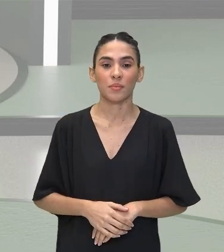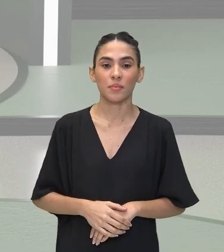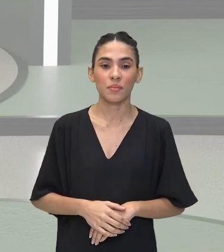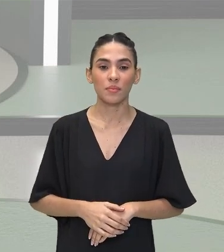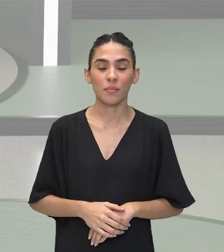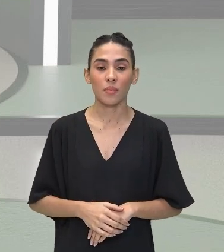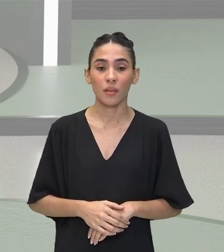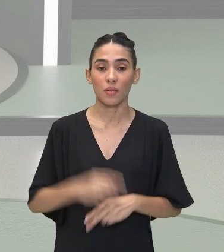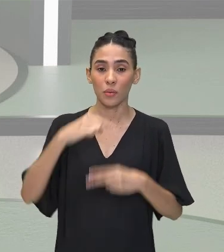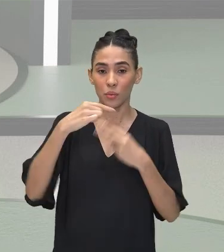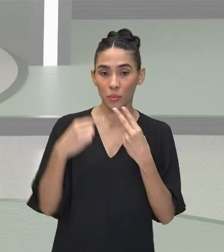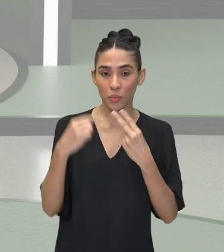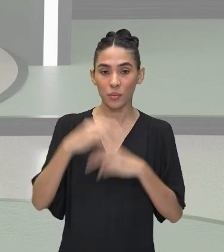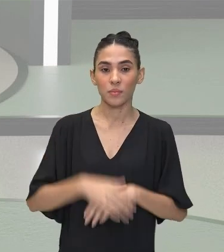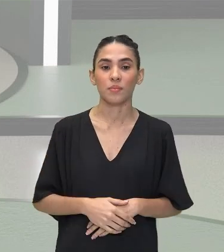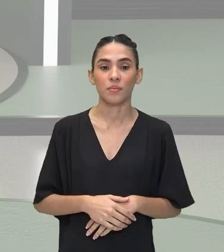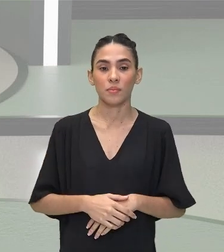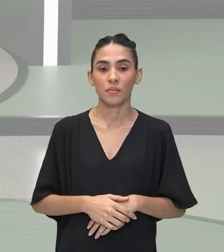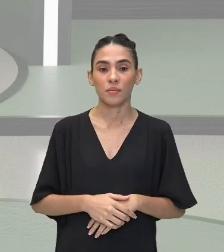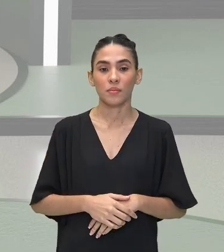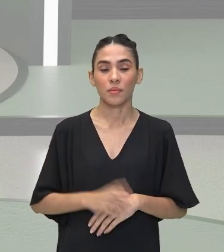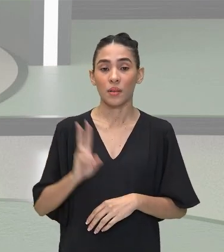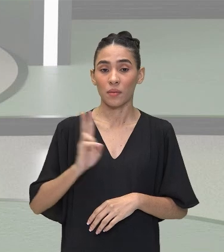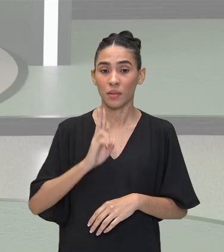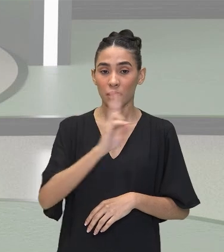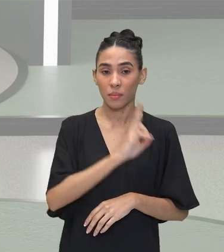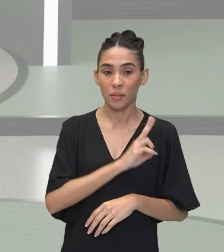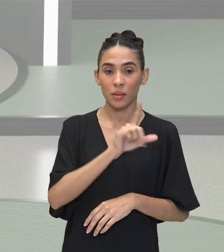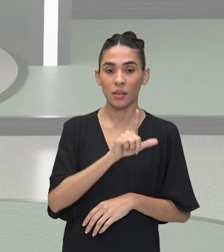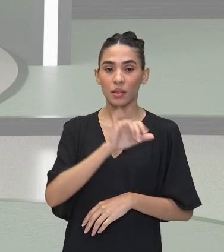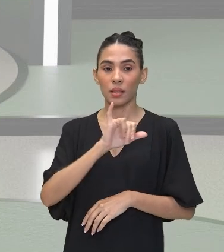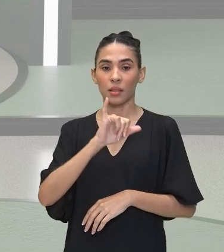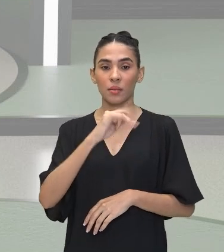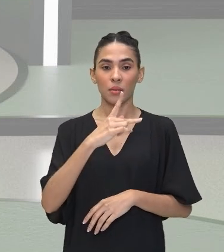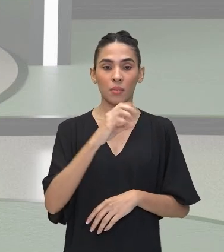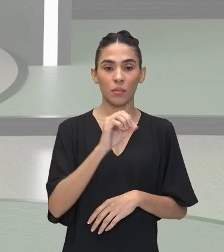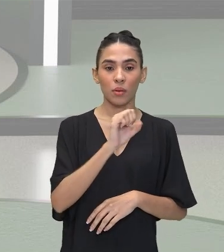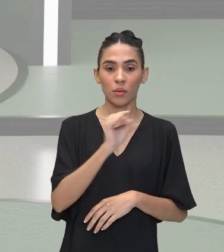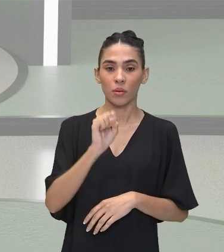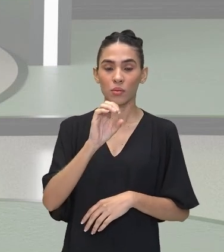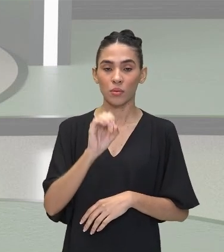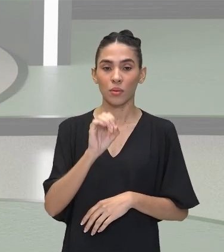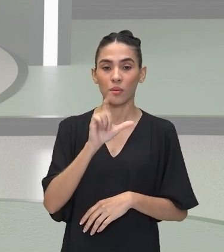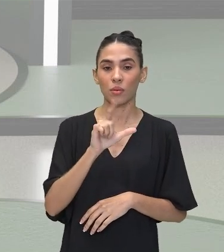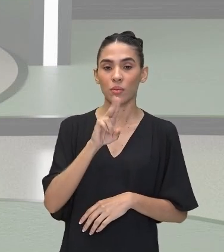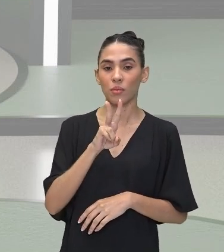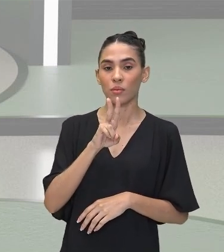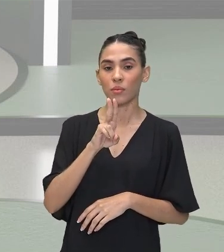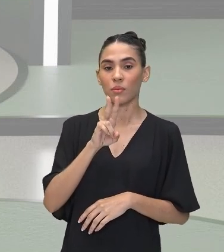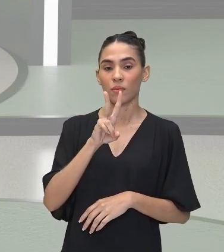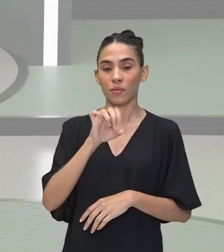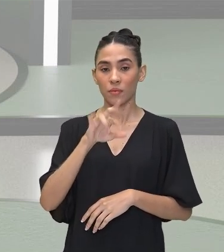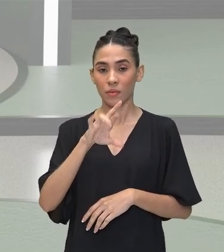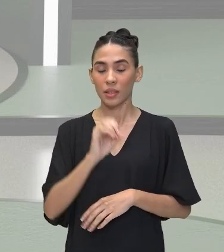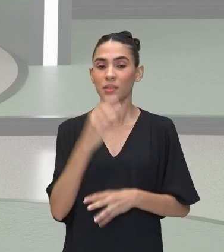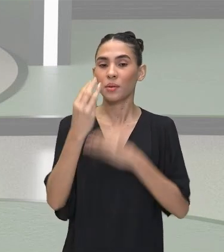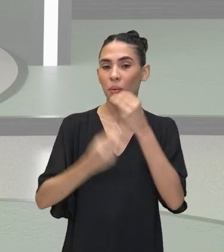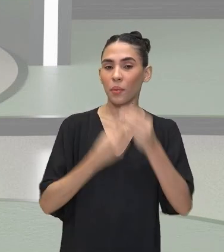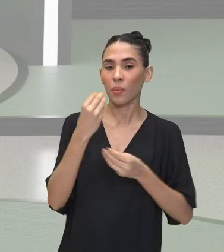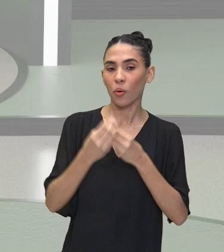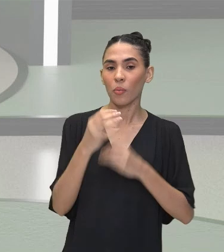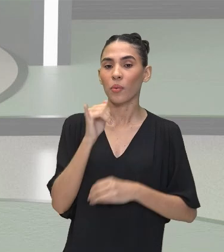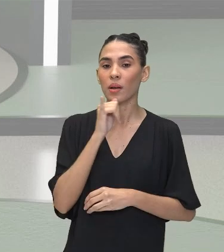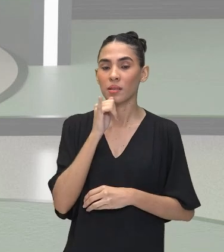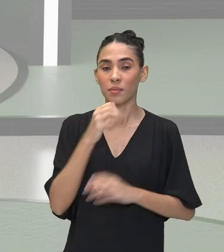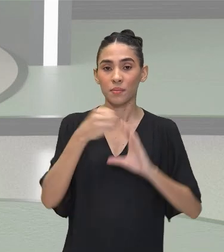de duas maneiras, em vitaminas lipossolúveis e hidrossolúveis. Como é